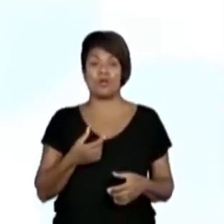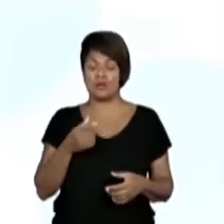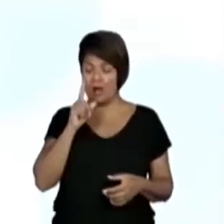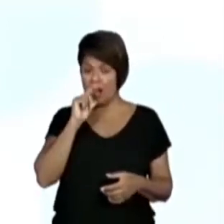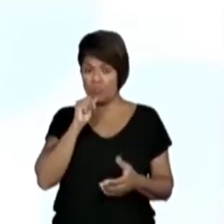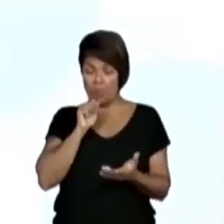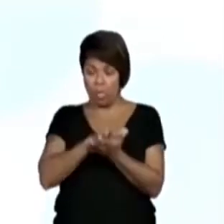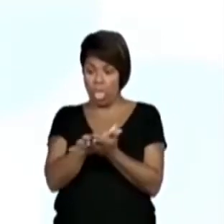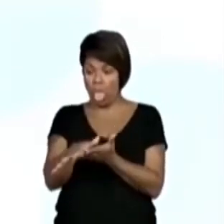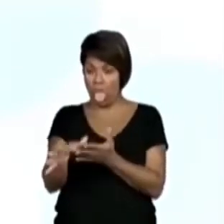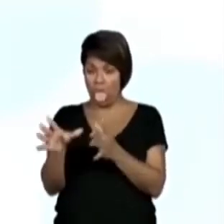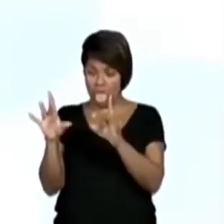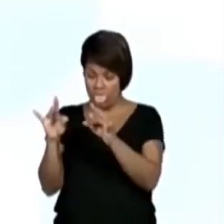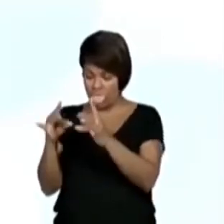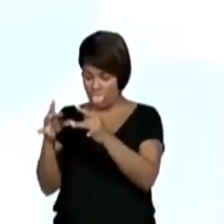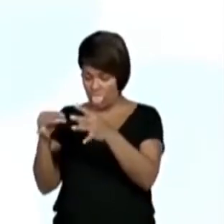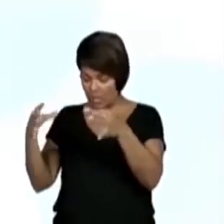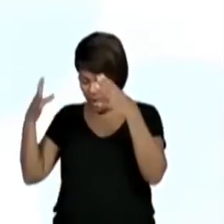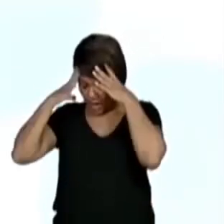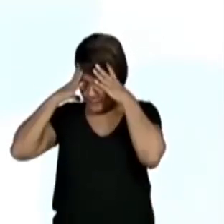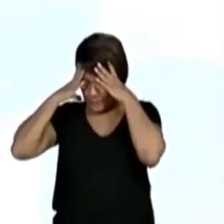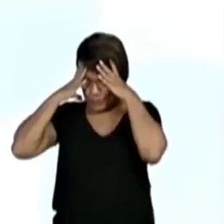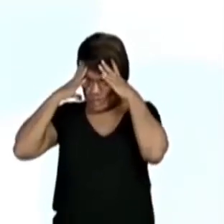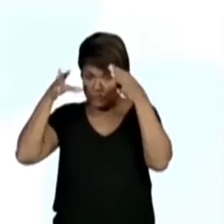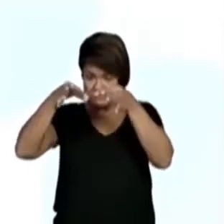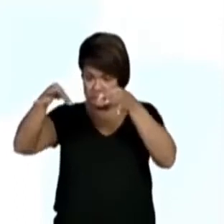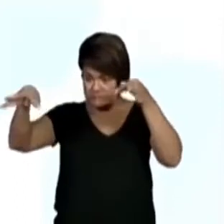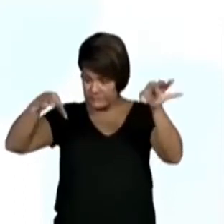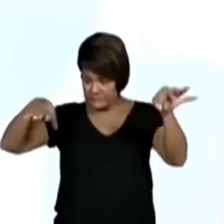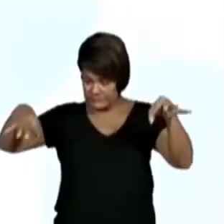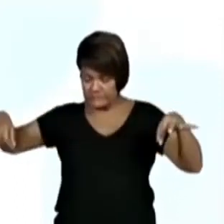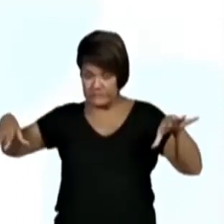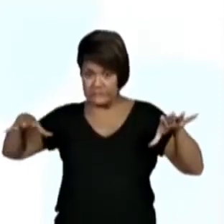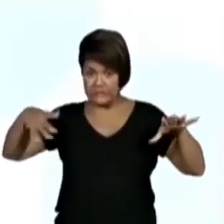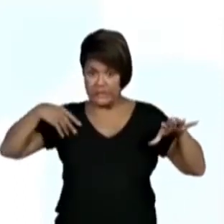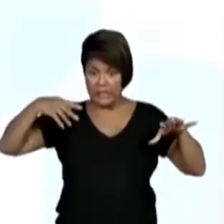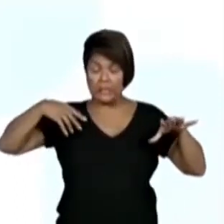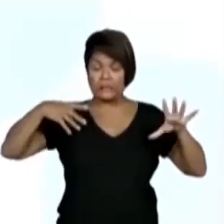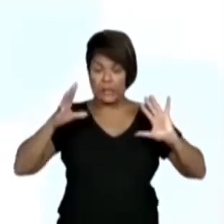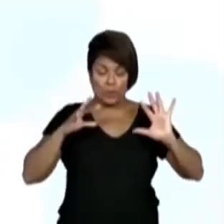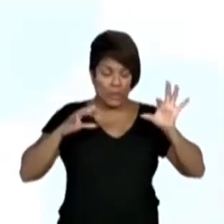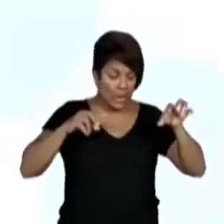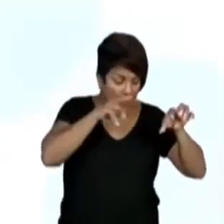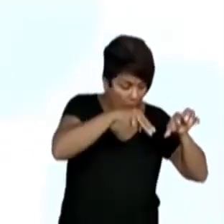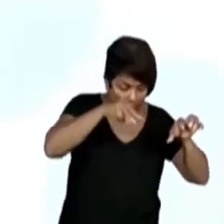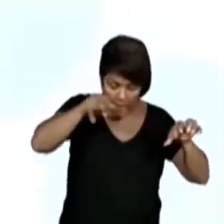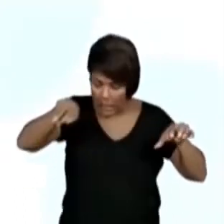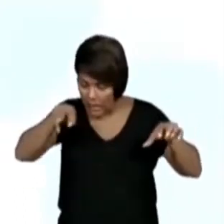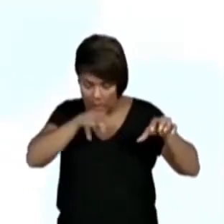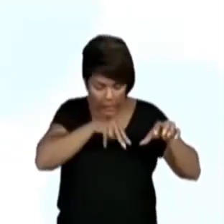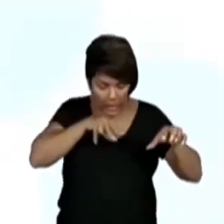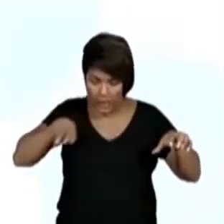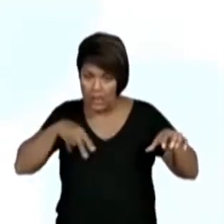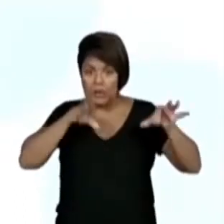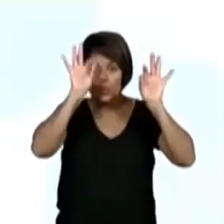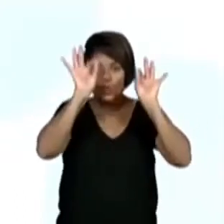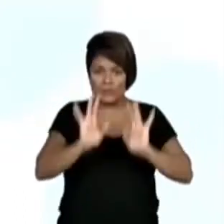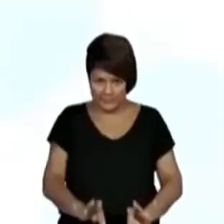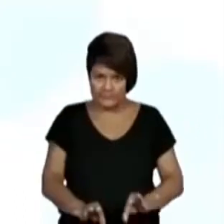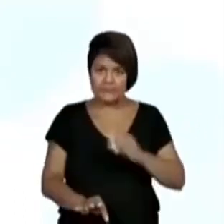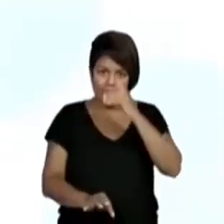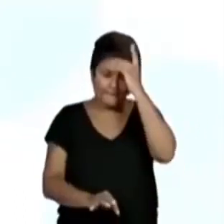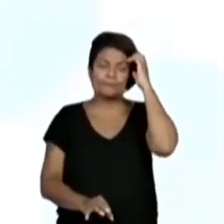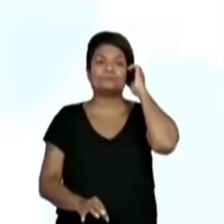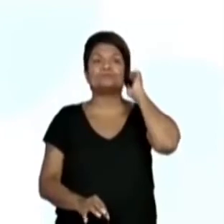na cozinha. Leia os pedaços da receita e organize da forma correta. Já estou preparado para organizar